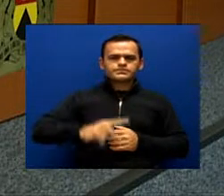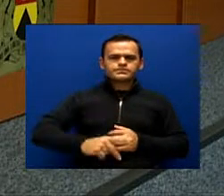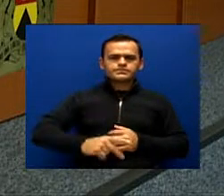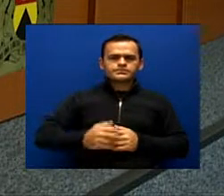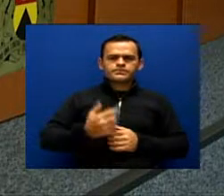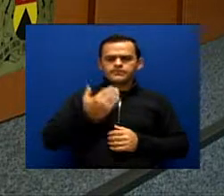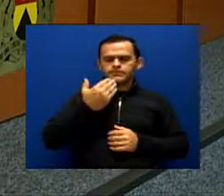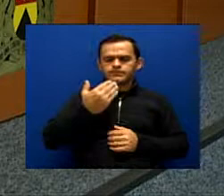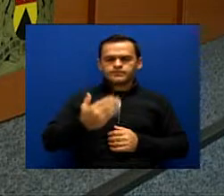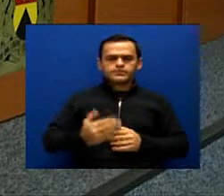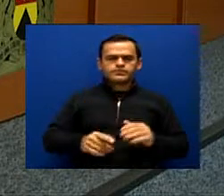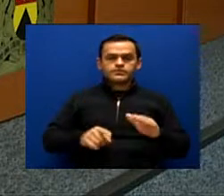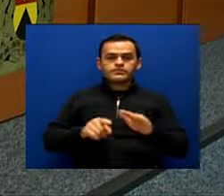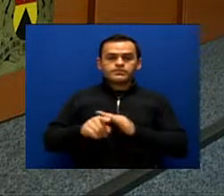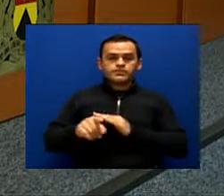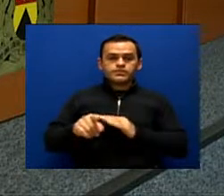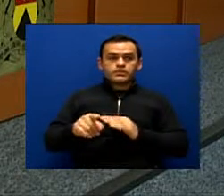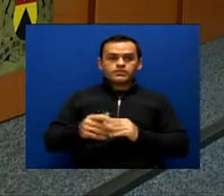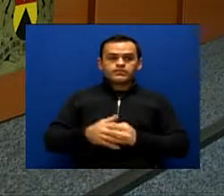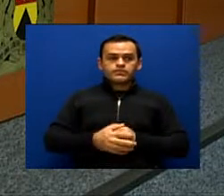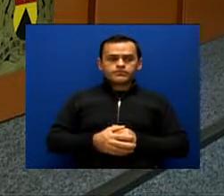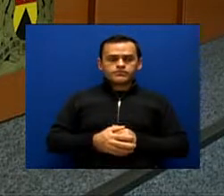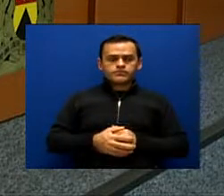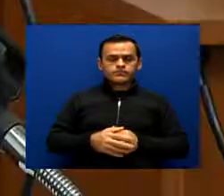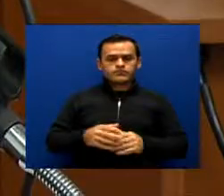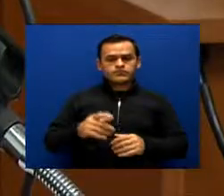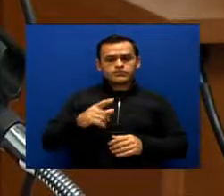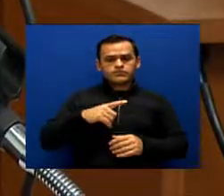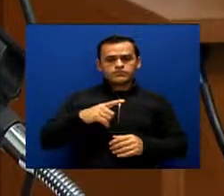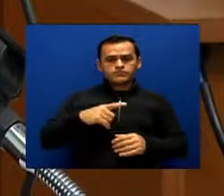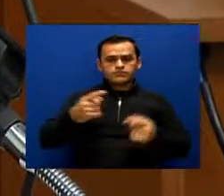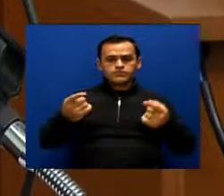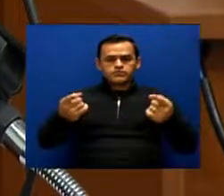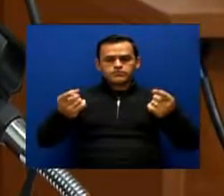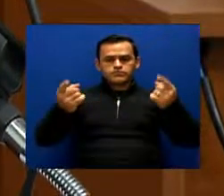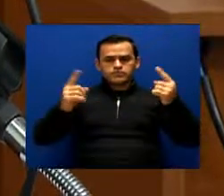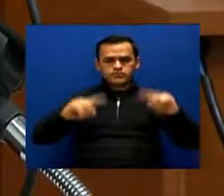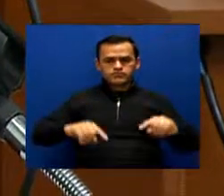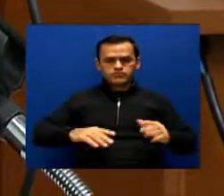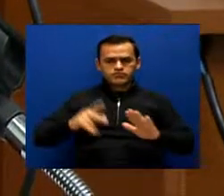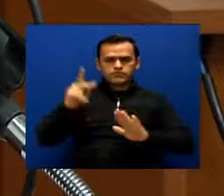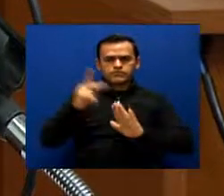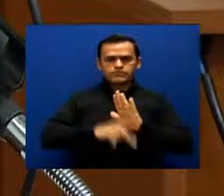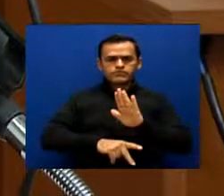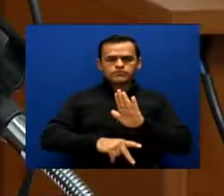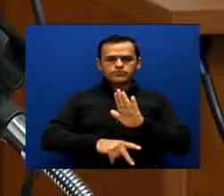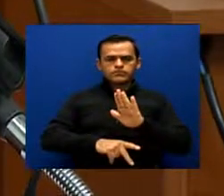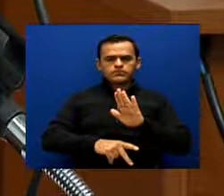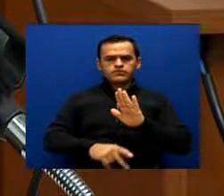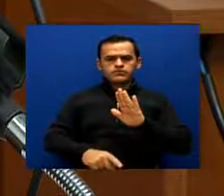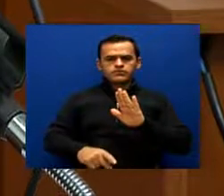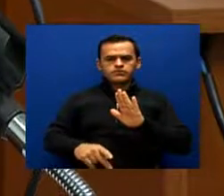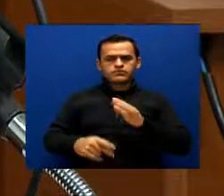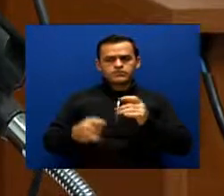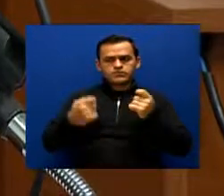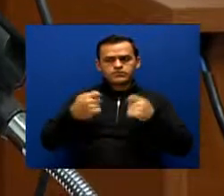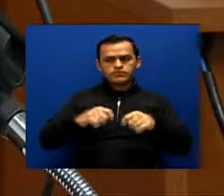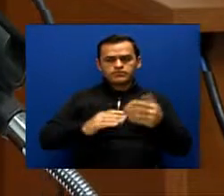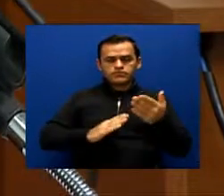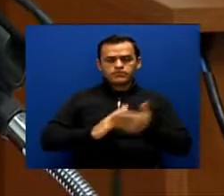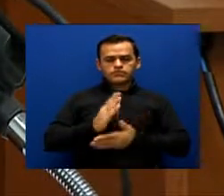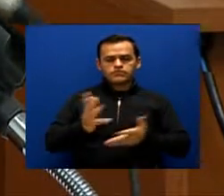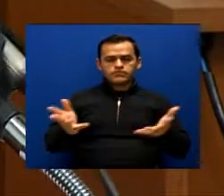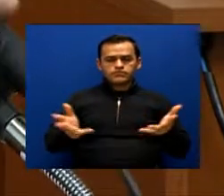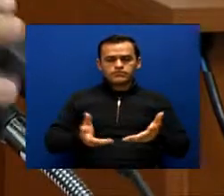Senhor presidente, eu peço que coloque em votação, até porque tem um outro também decreto que precisa aprovar